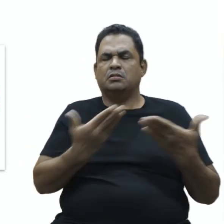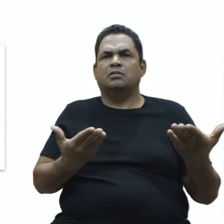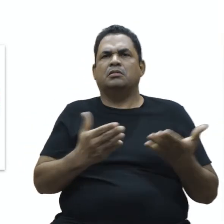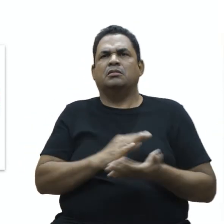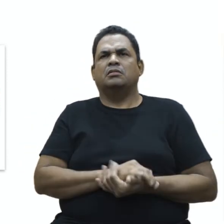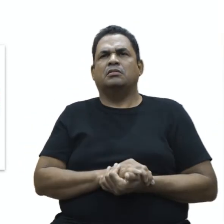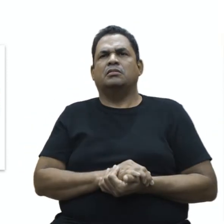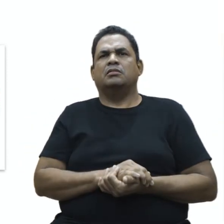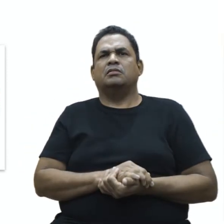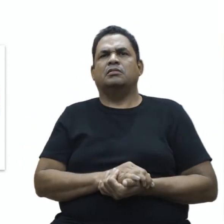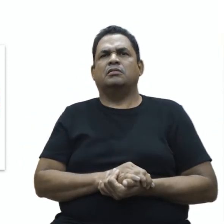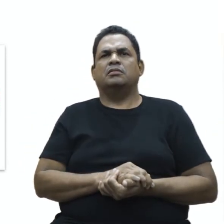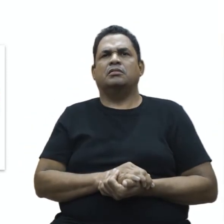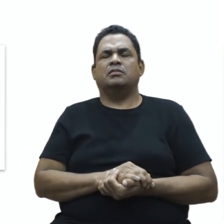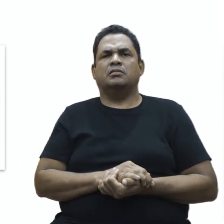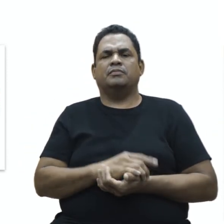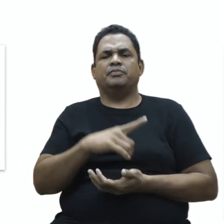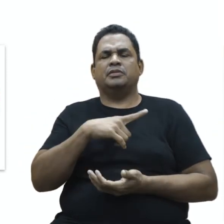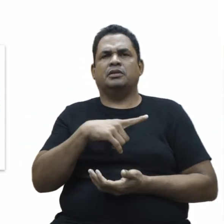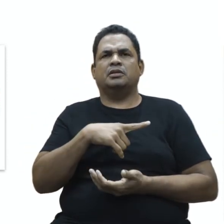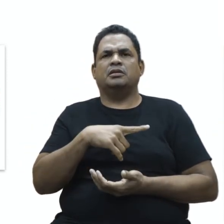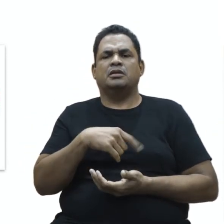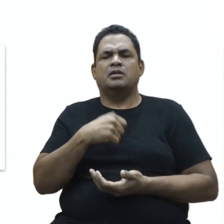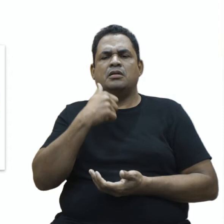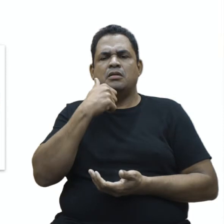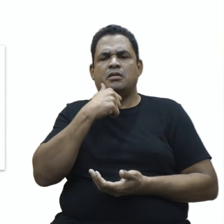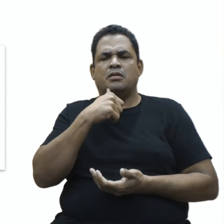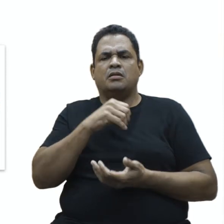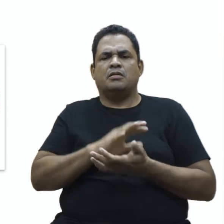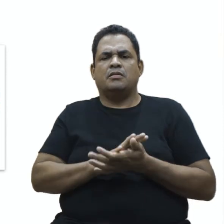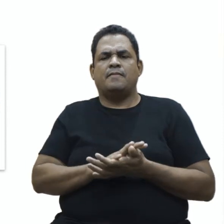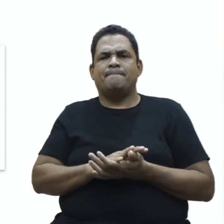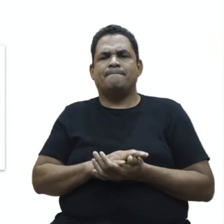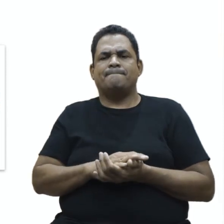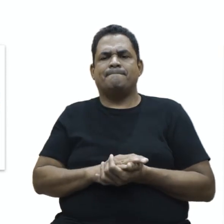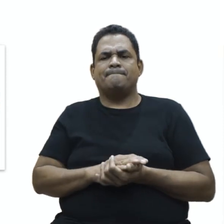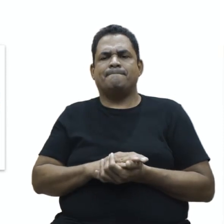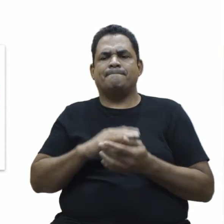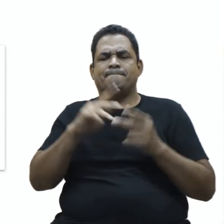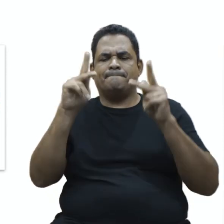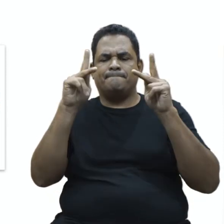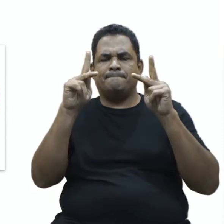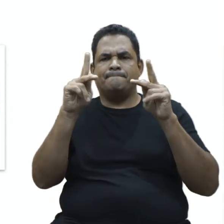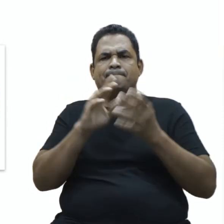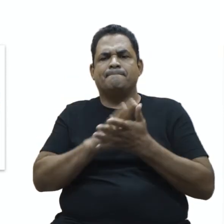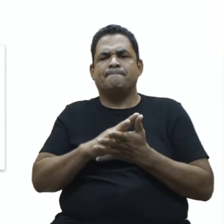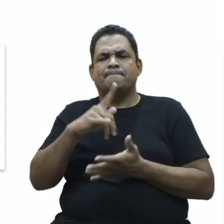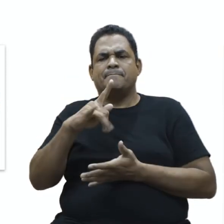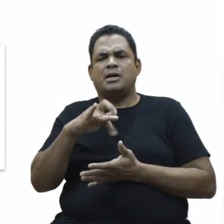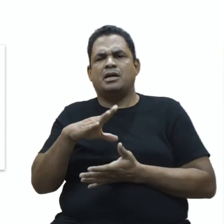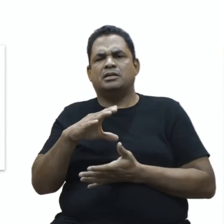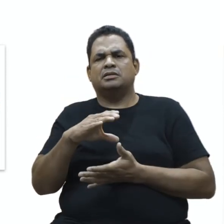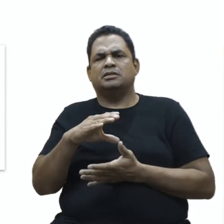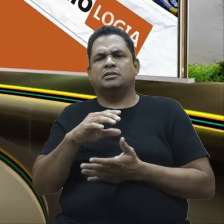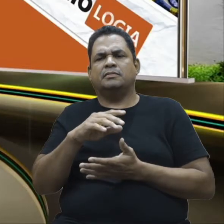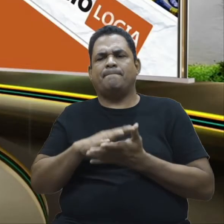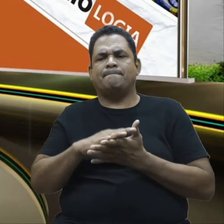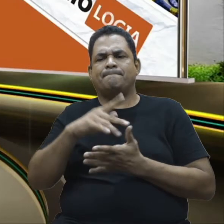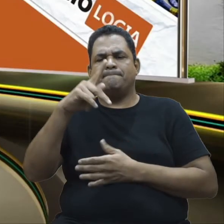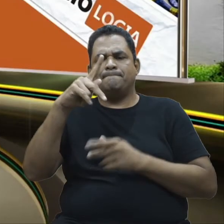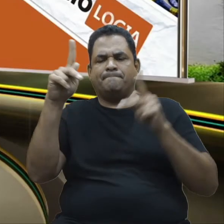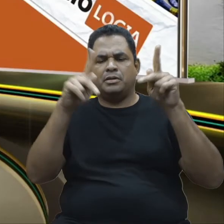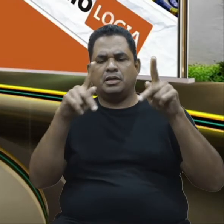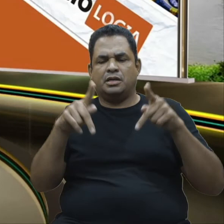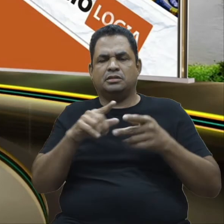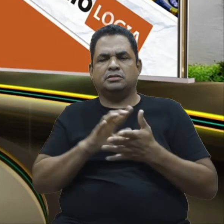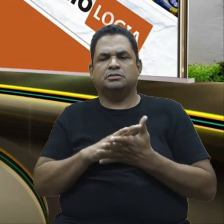Tem uma música que eu não lembro o nome agora, que fala paz sem voz. Paz sem voz não é paz, é